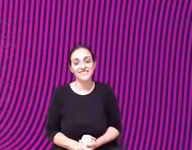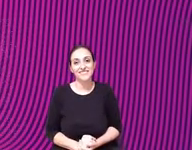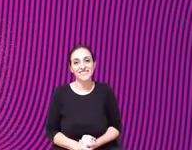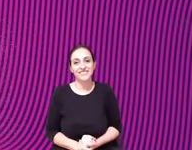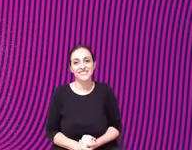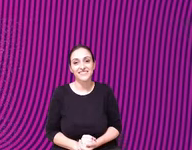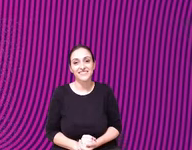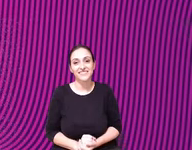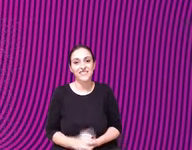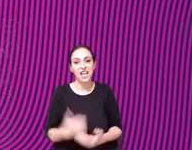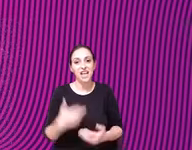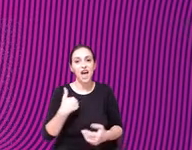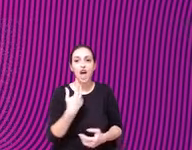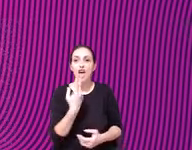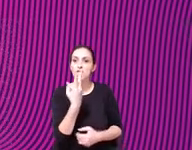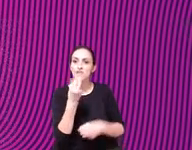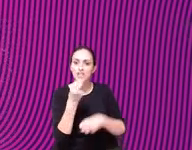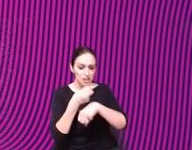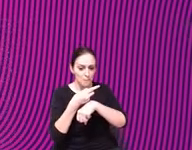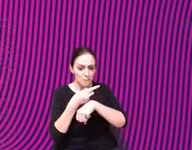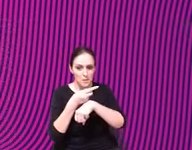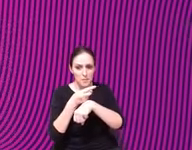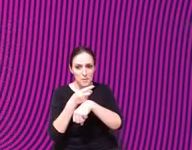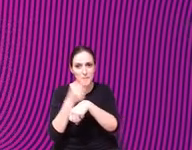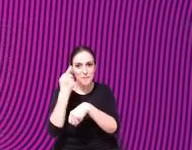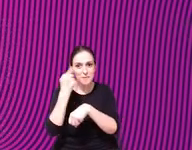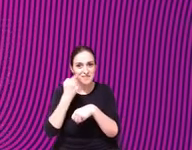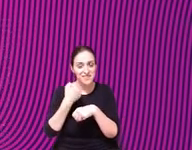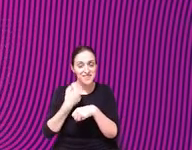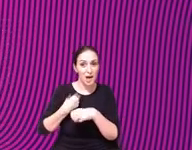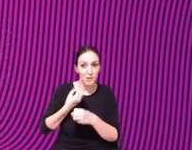Eu fiquei com 20 segundos de crédito, eu vou ficar sozinho.